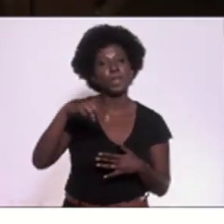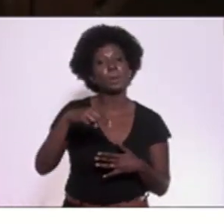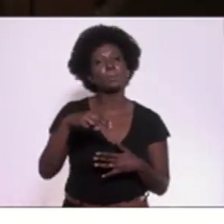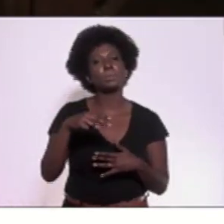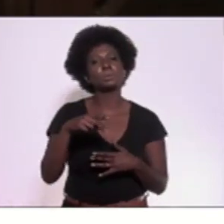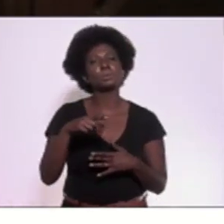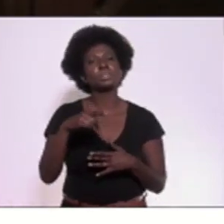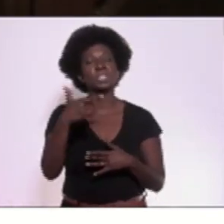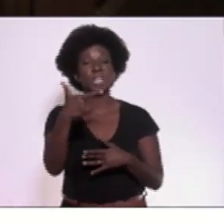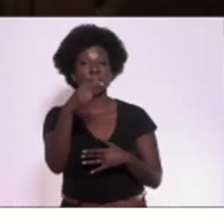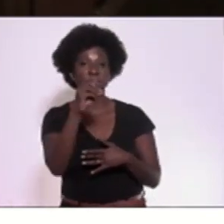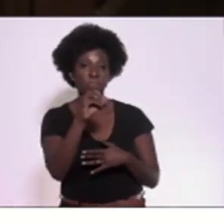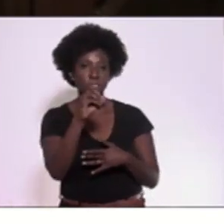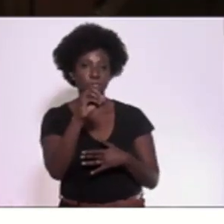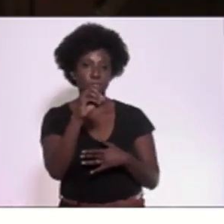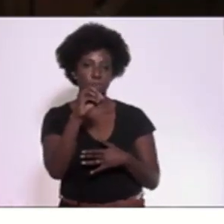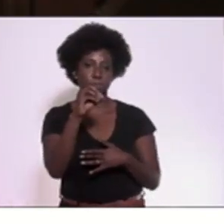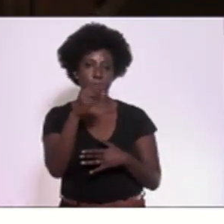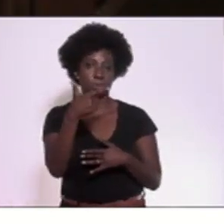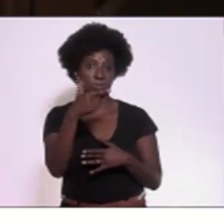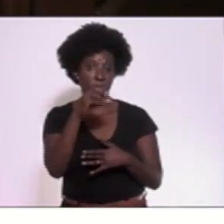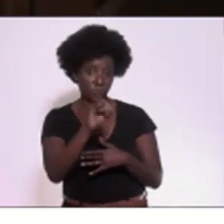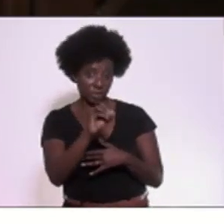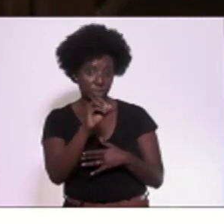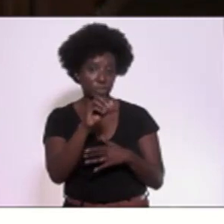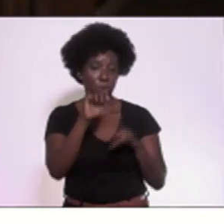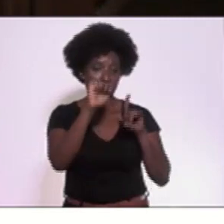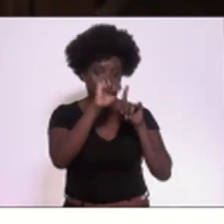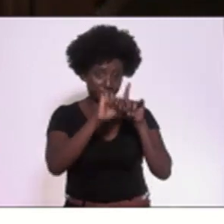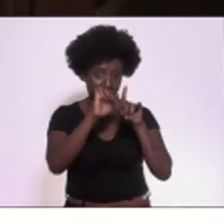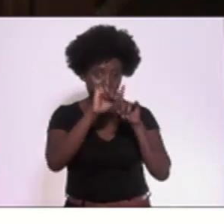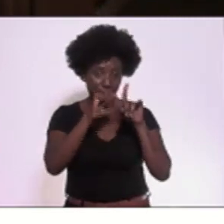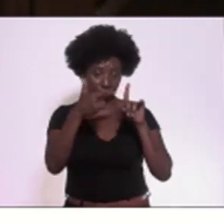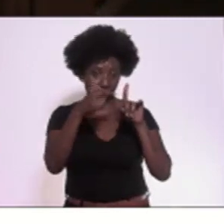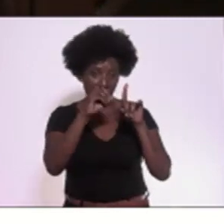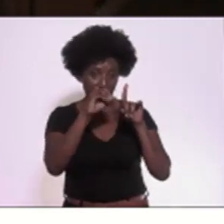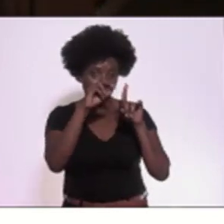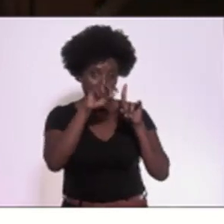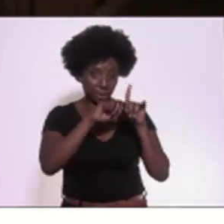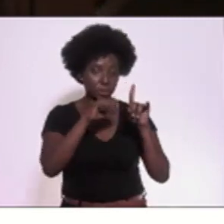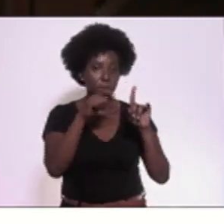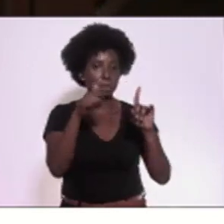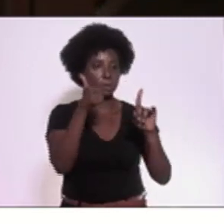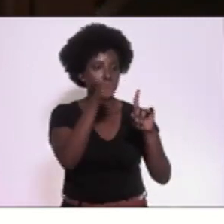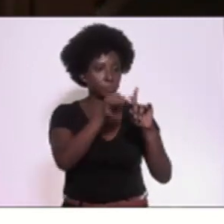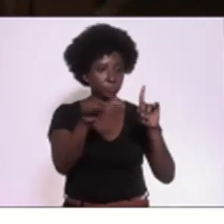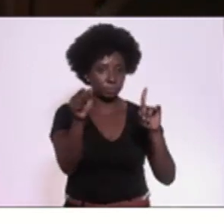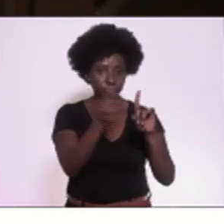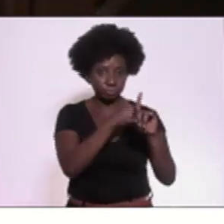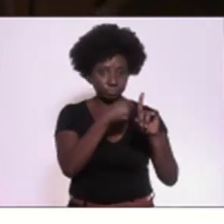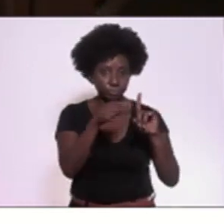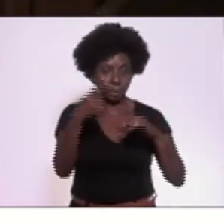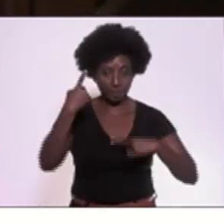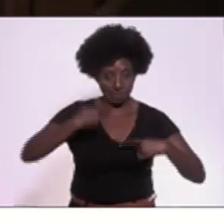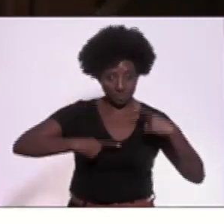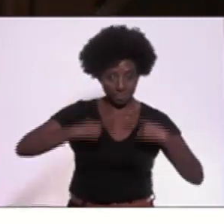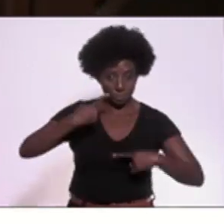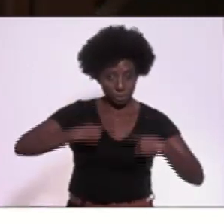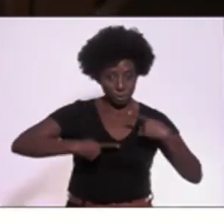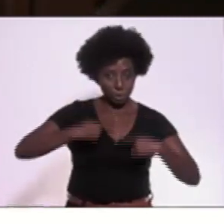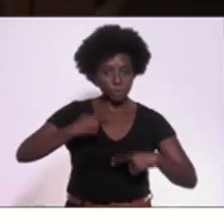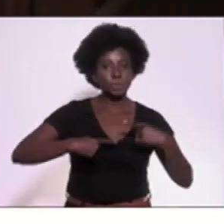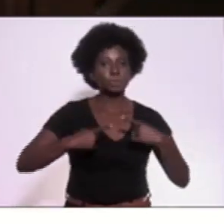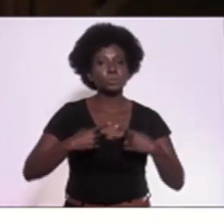20 meses do assassinato de Marielle Franco. Esse feminicídio político que traz para nós também